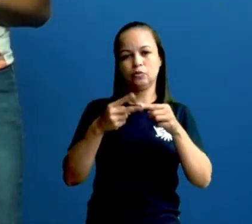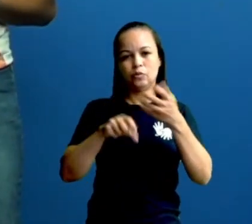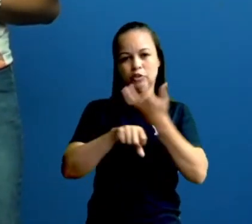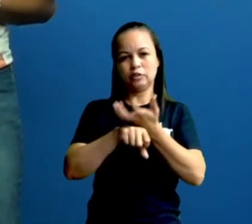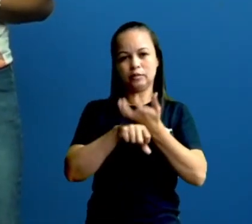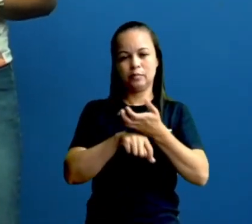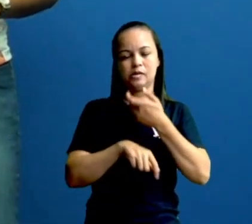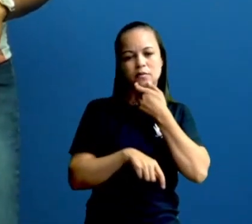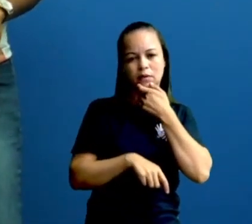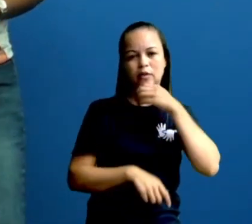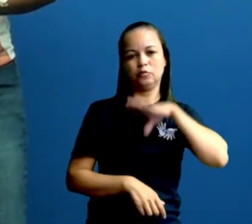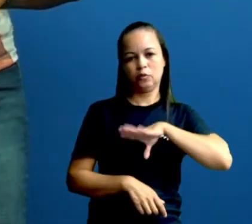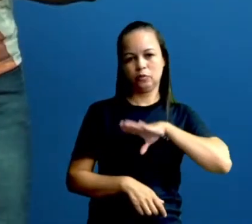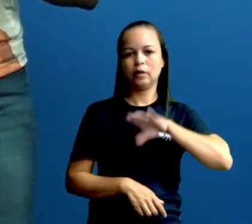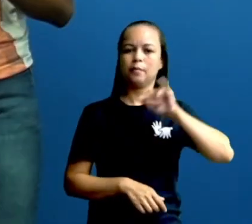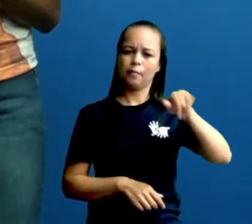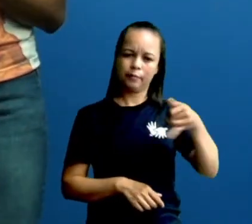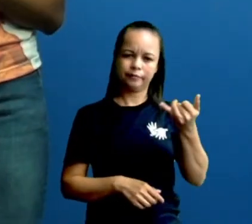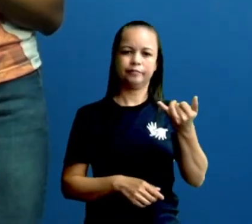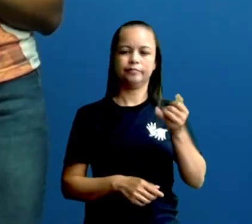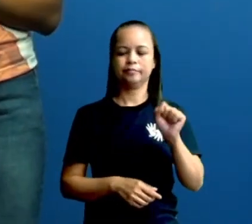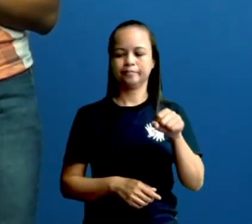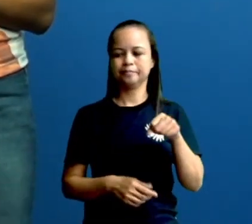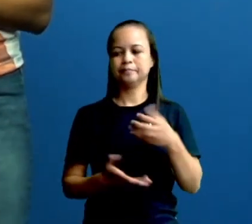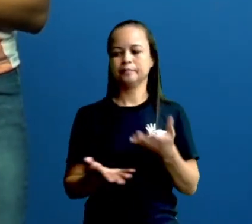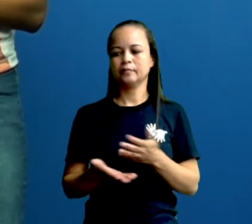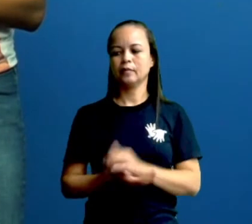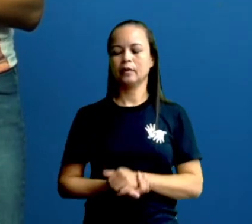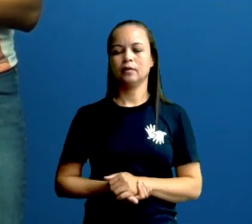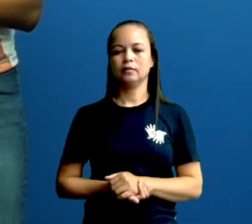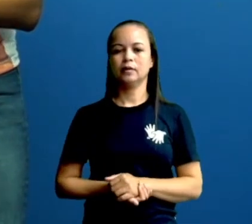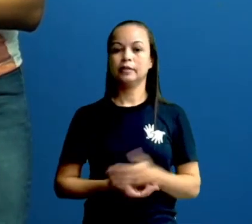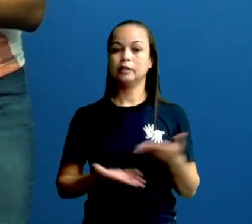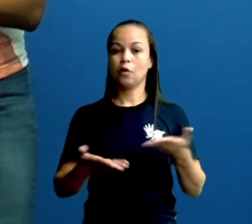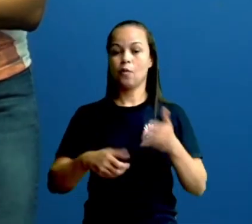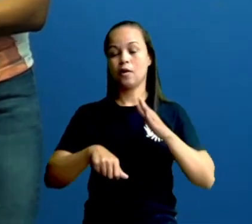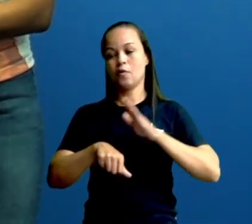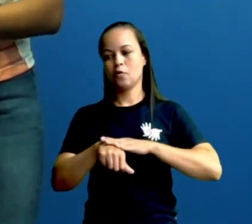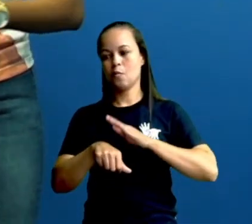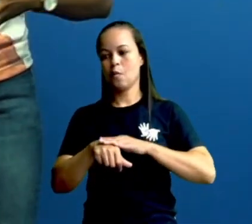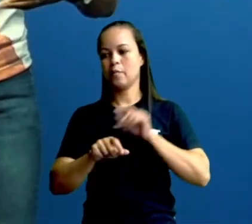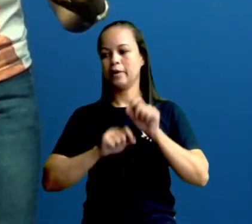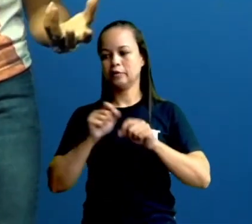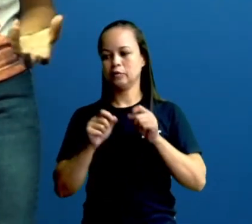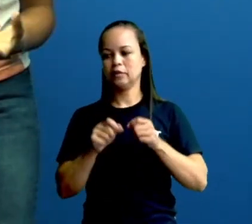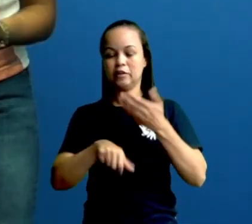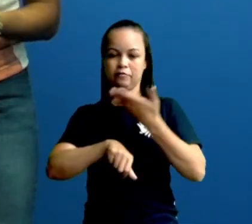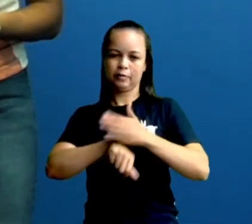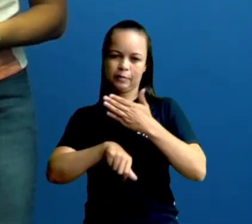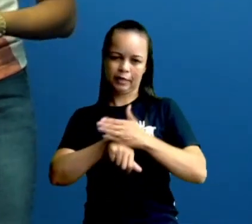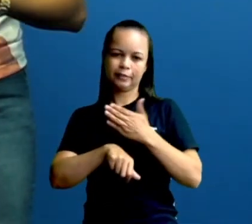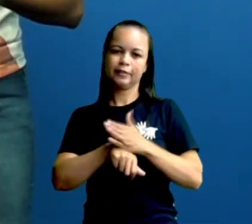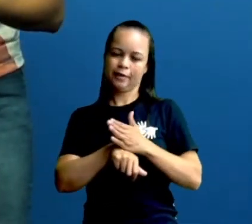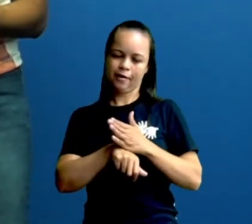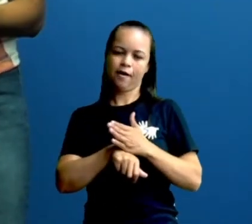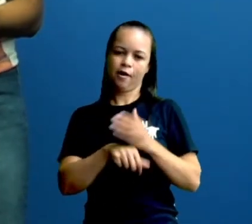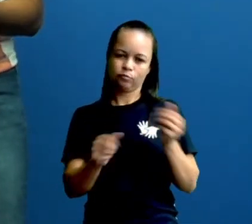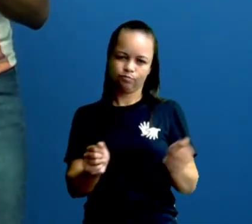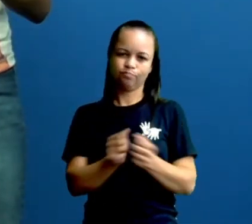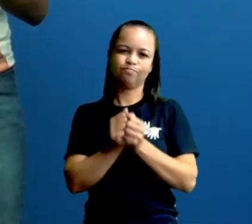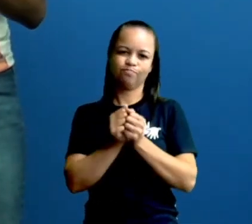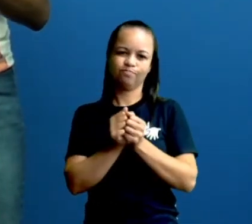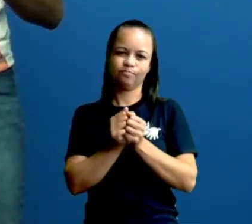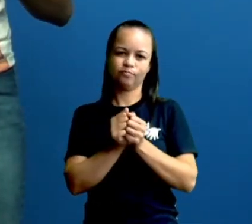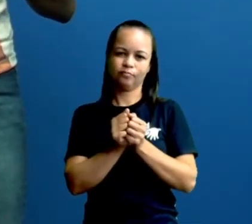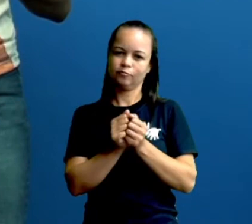proveito. Ok? Agora, chegou a hora que eu chamo do Let's Practice Together. Vamos praticar juntos.